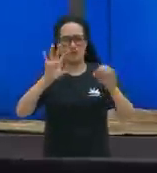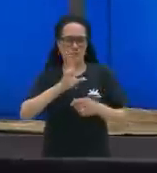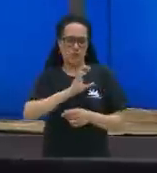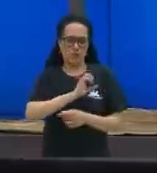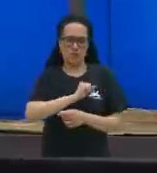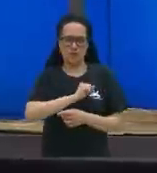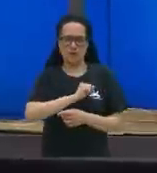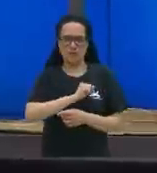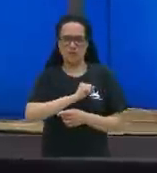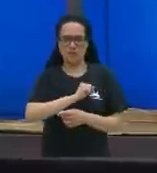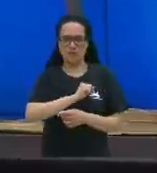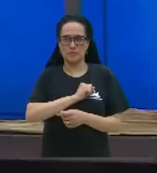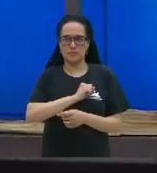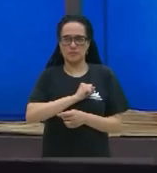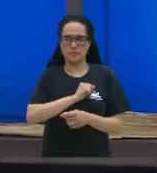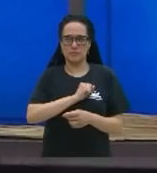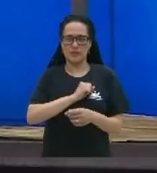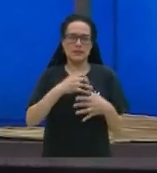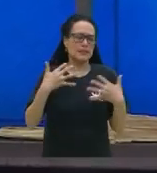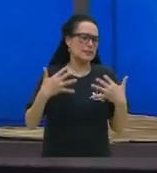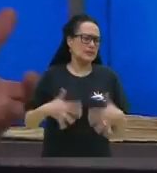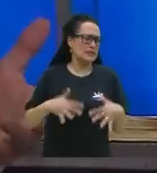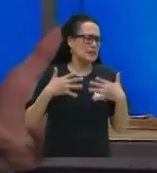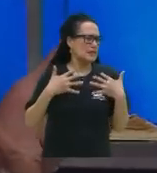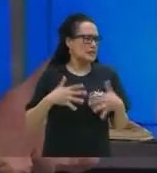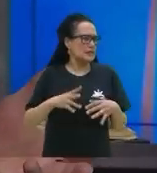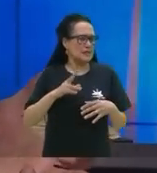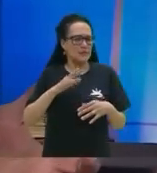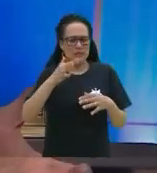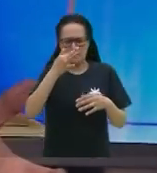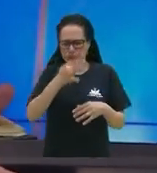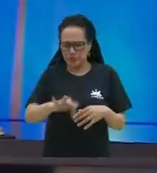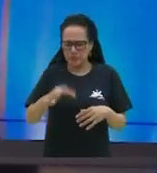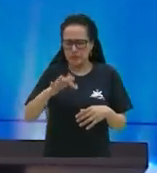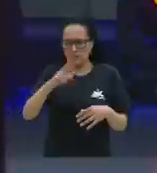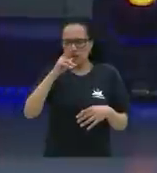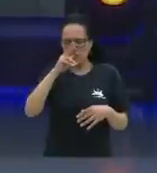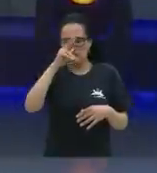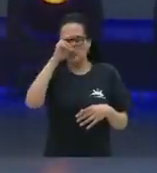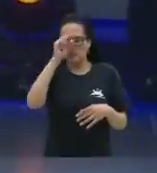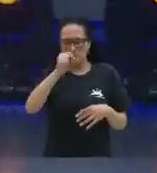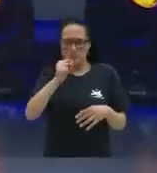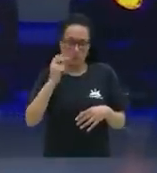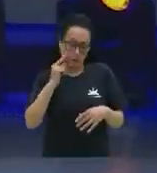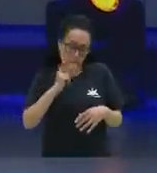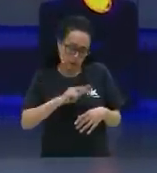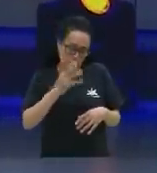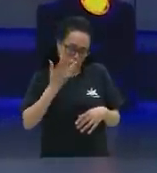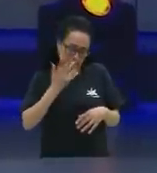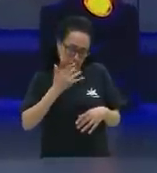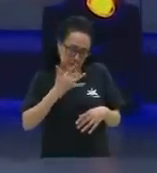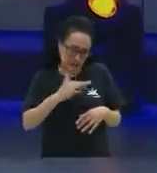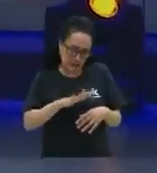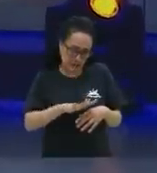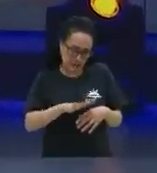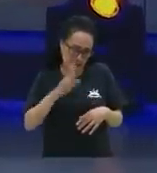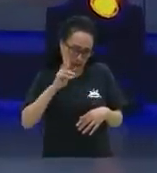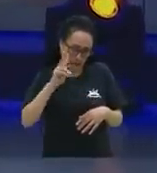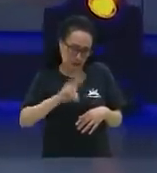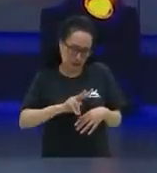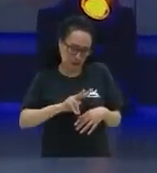O ardor muito grande traspassou meu coração, porque eu olhei naquela criancinha e vi como se